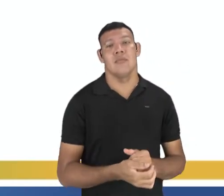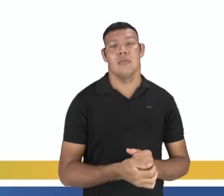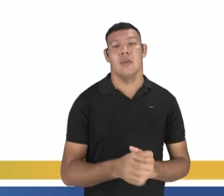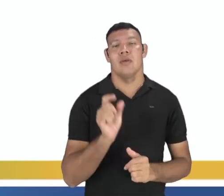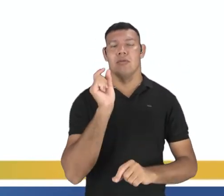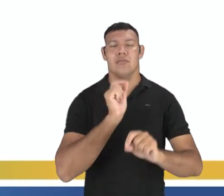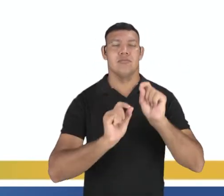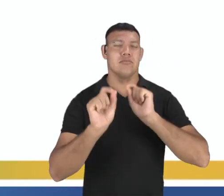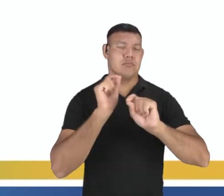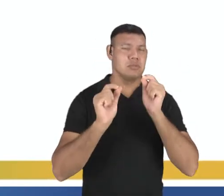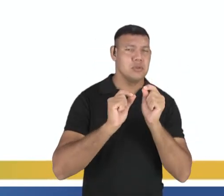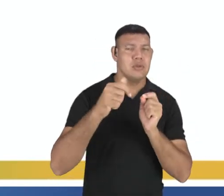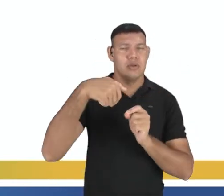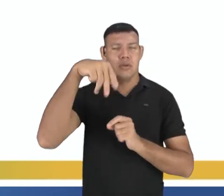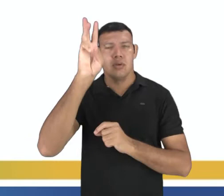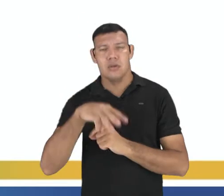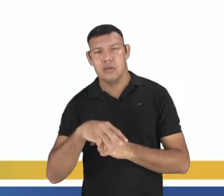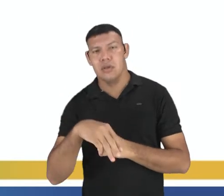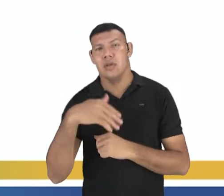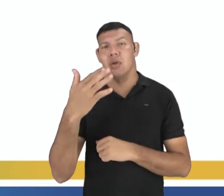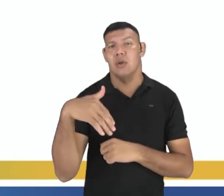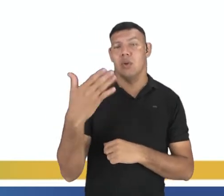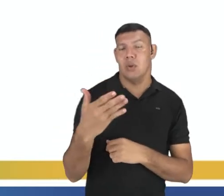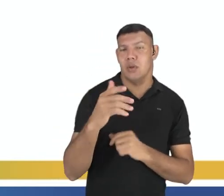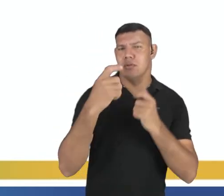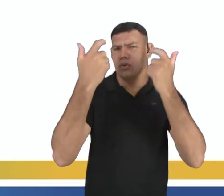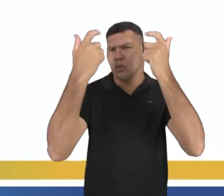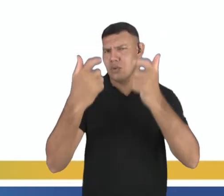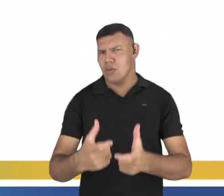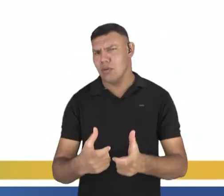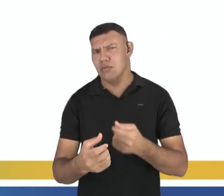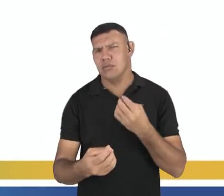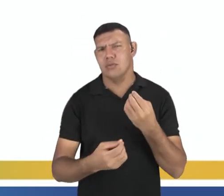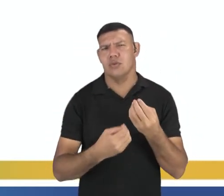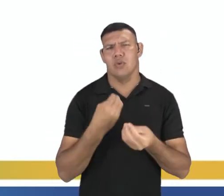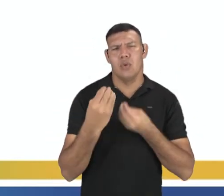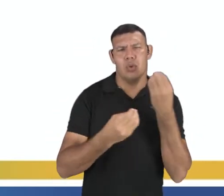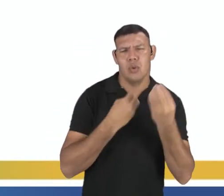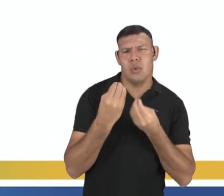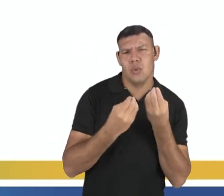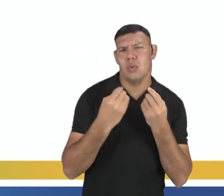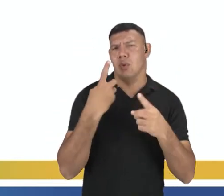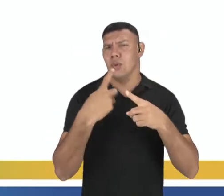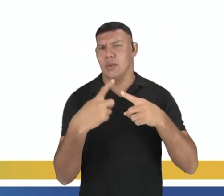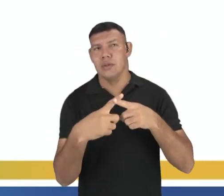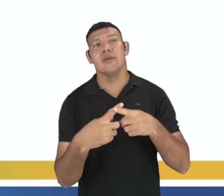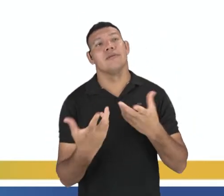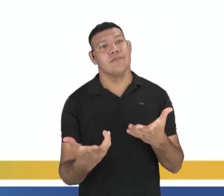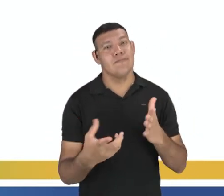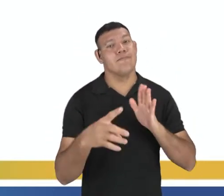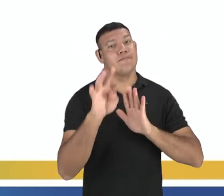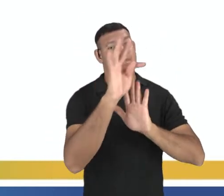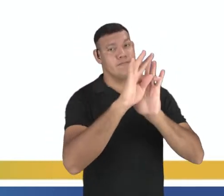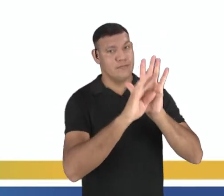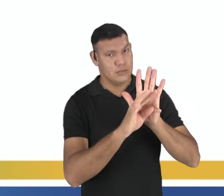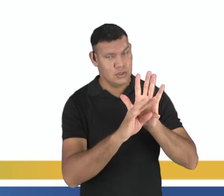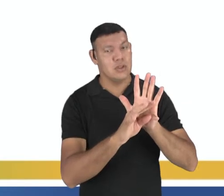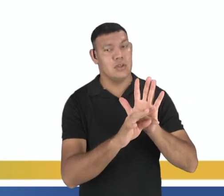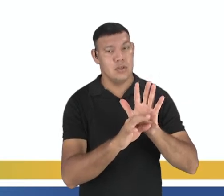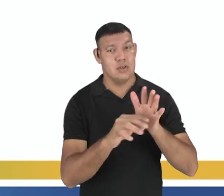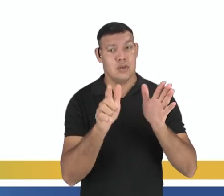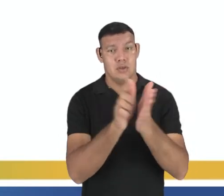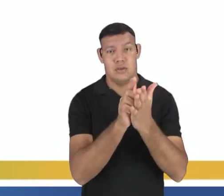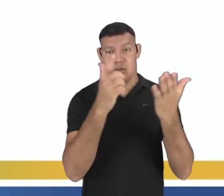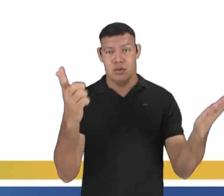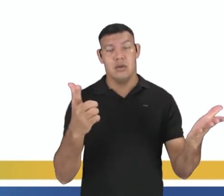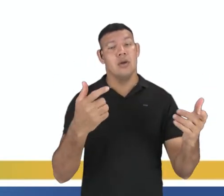quando, onde, como, porquê. E nós verificamos que os textos informativos, eles precisam ser o quê? Objetivos.